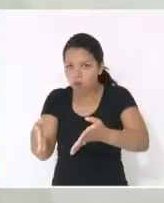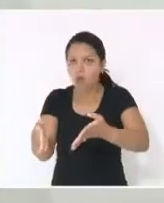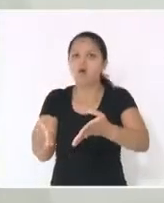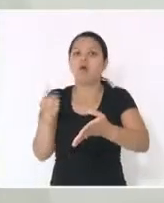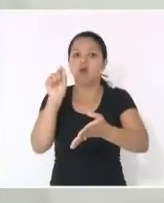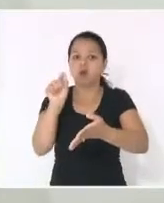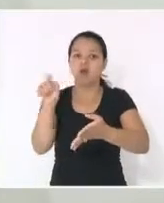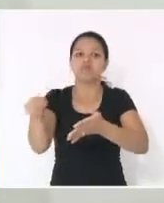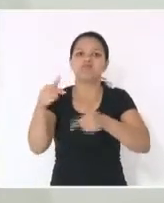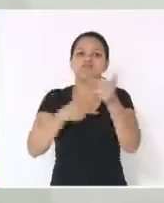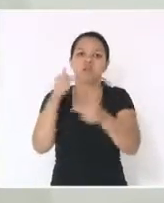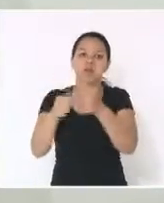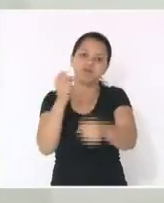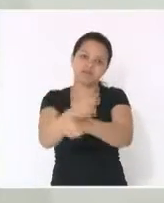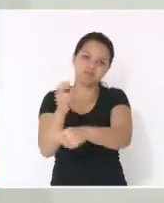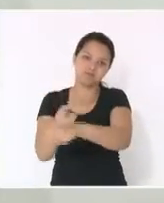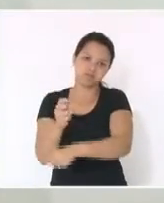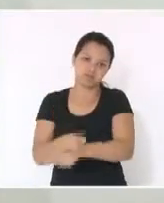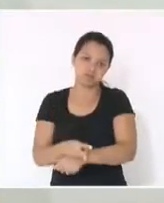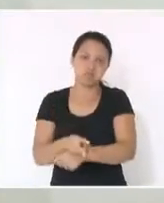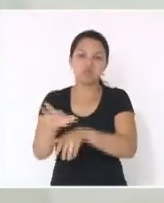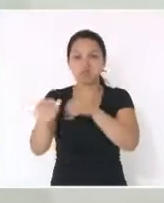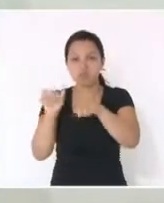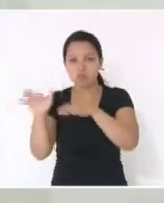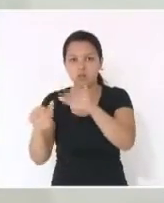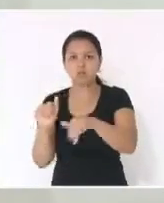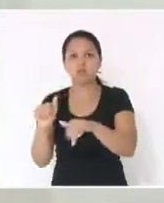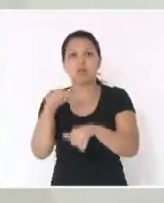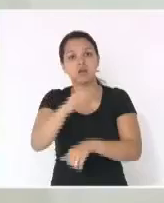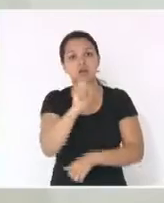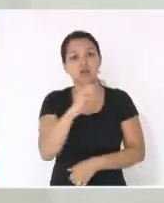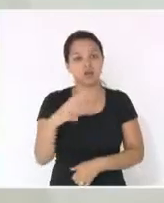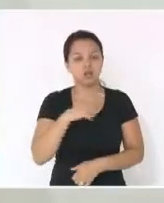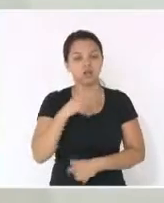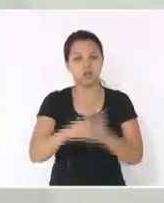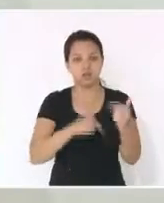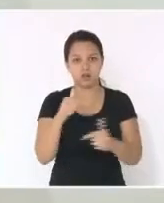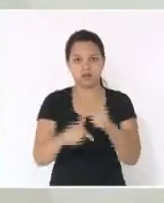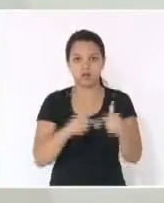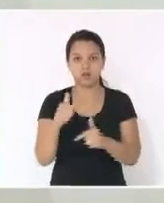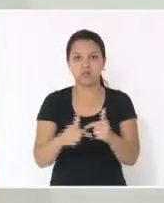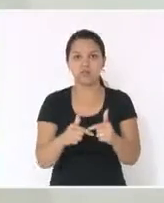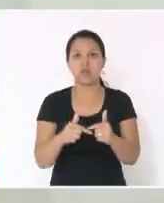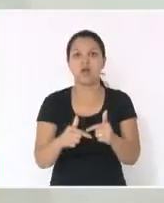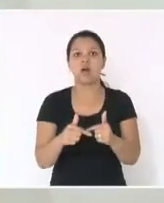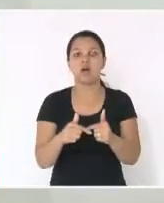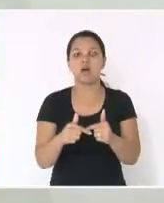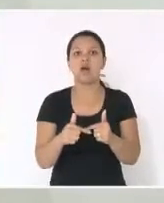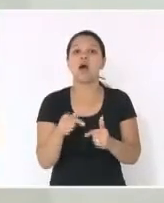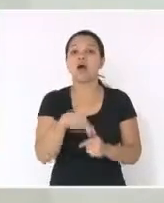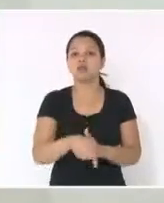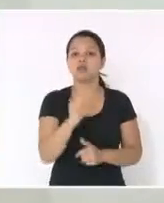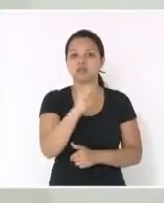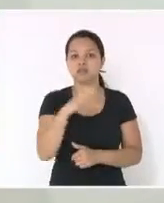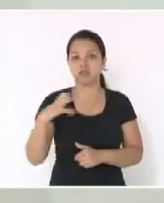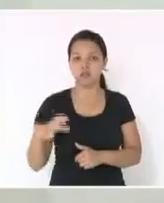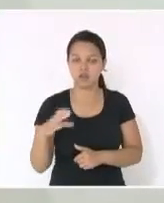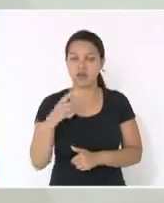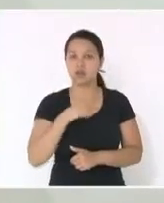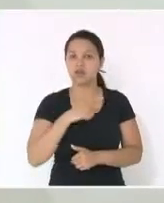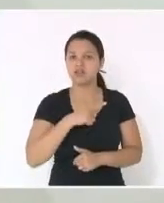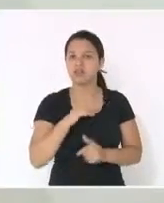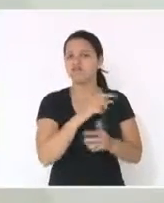trabalhador mesmo com o estado pequeno somos líderes na produção de alimentos em diversos segmentos industriais